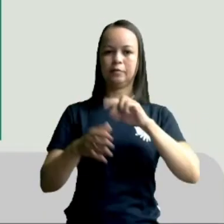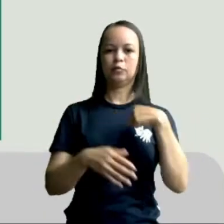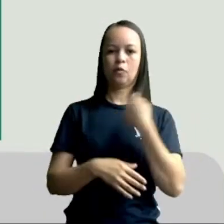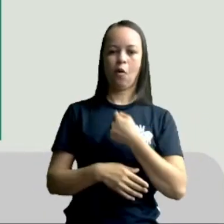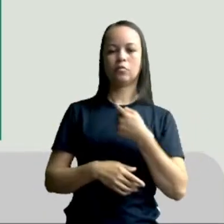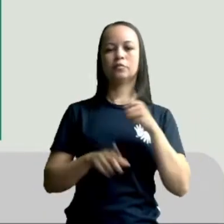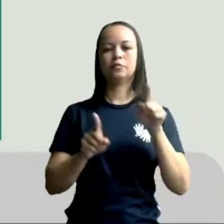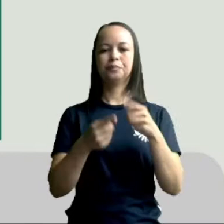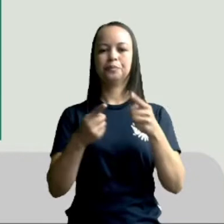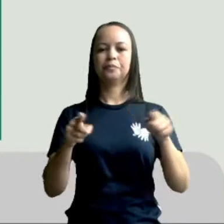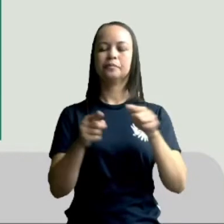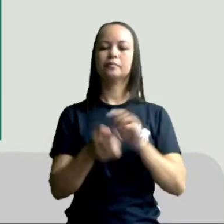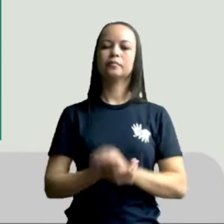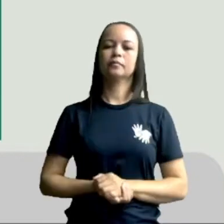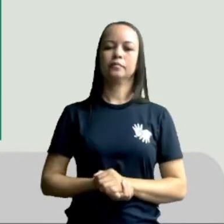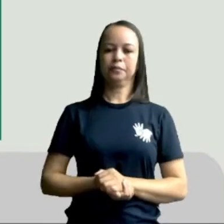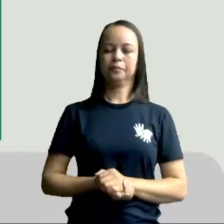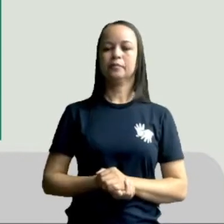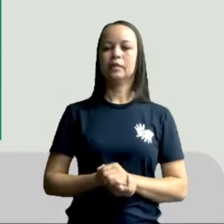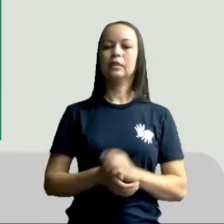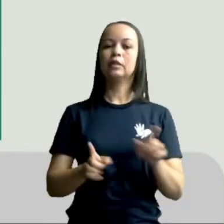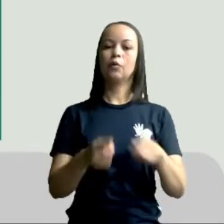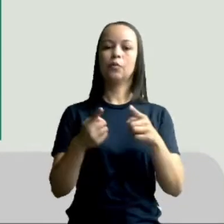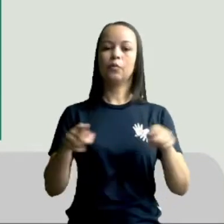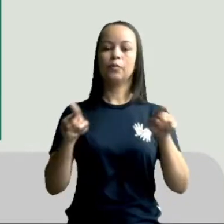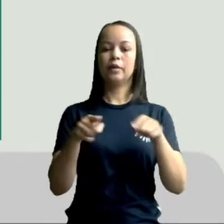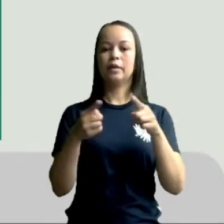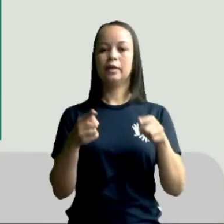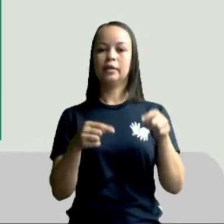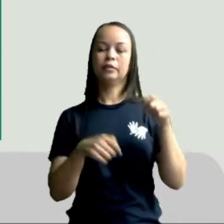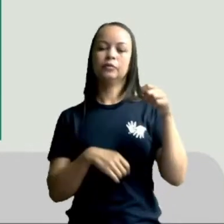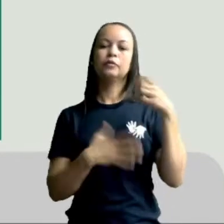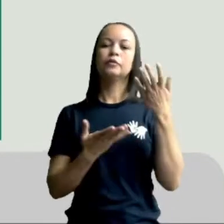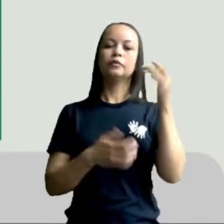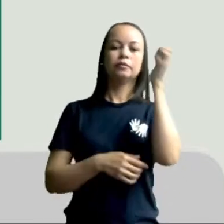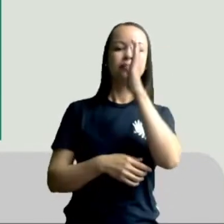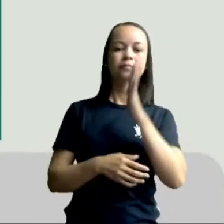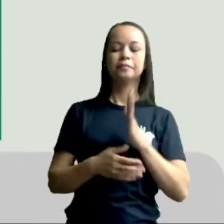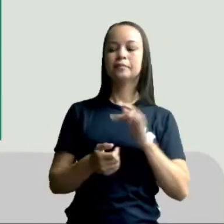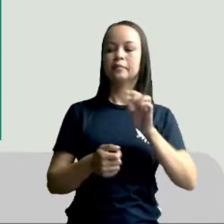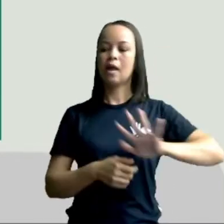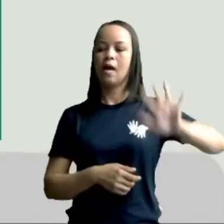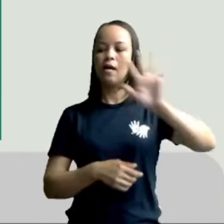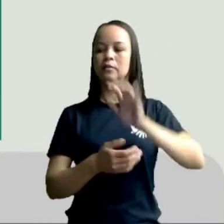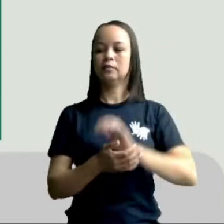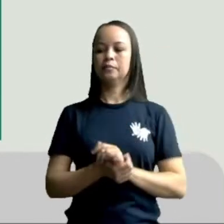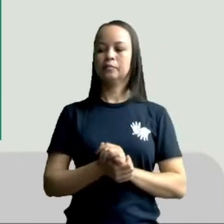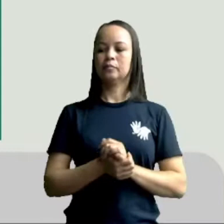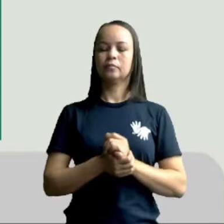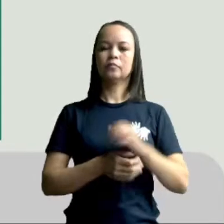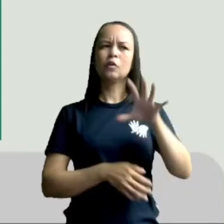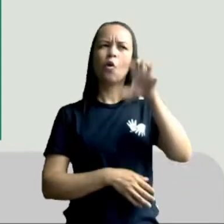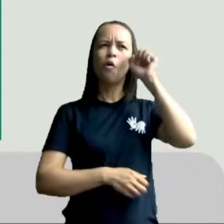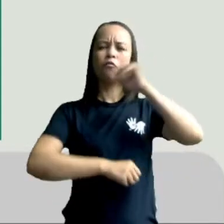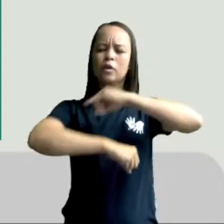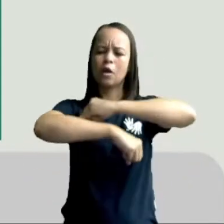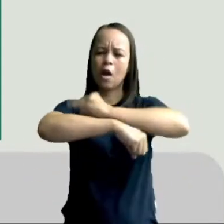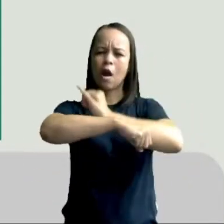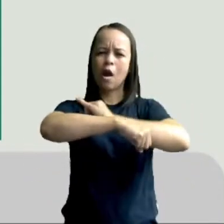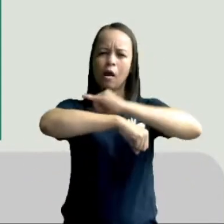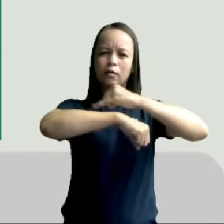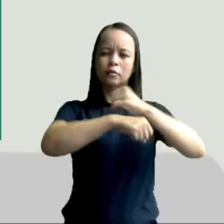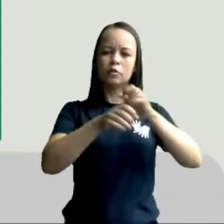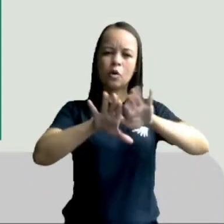hino. Hino nacional. Ouvira do Ipiranga as margens plácidas, de um povo heróico o